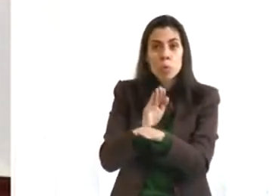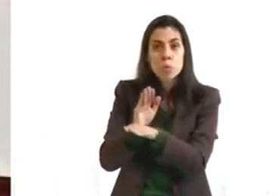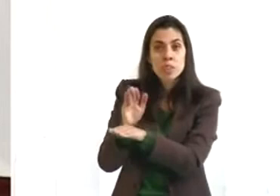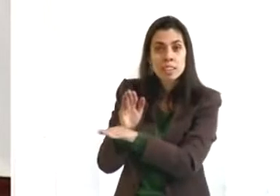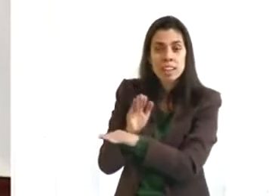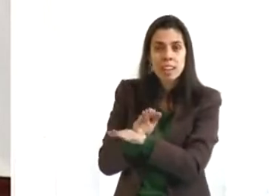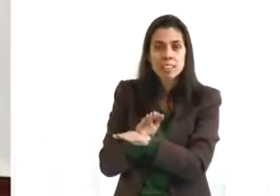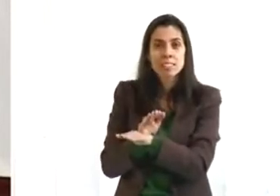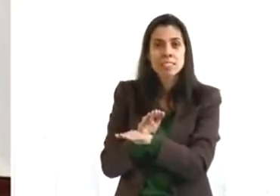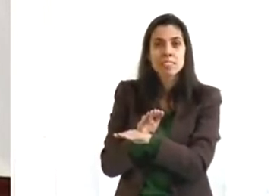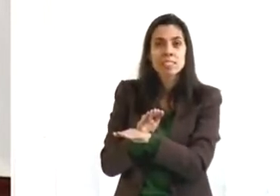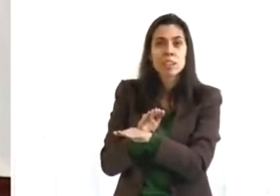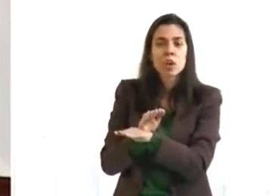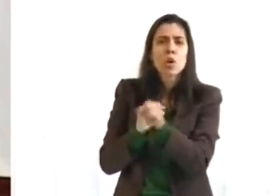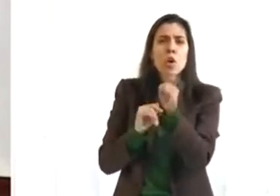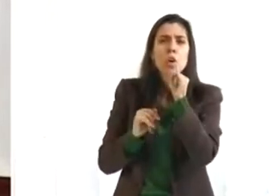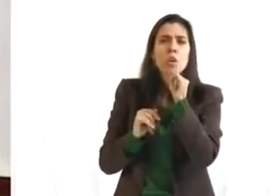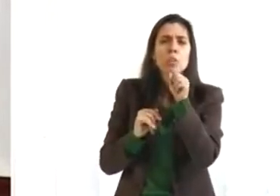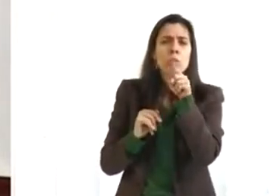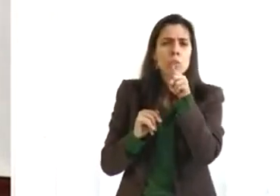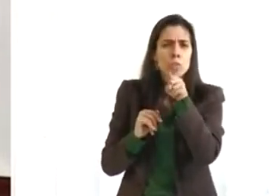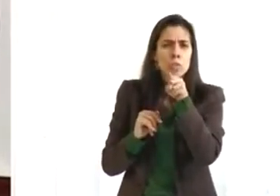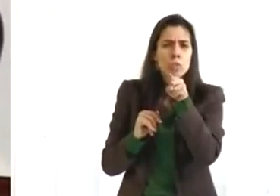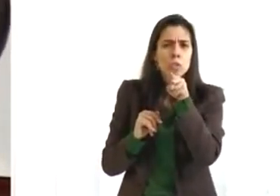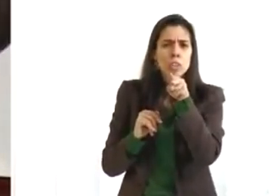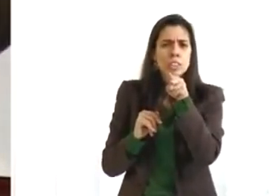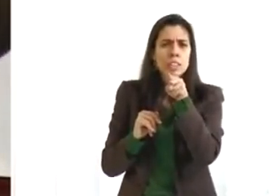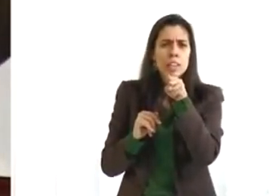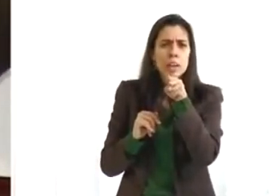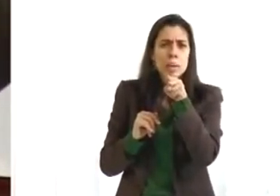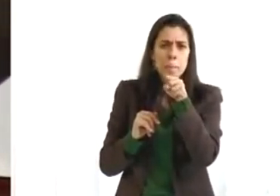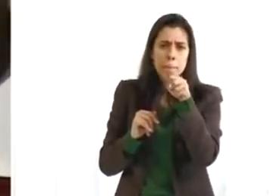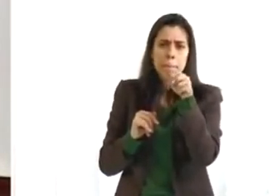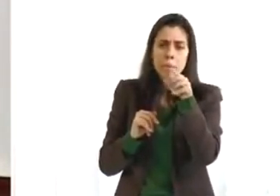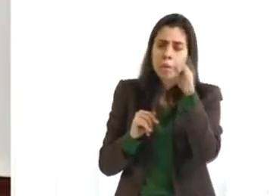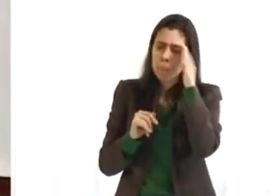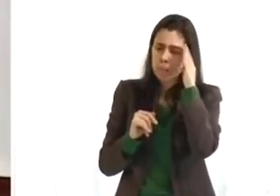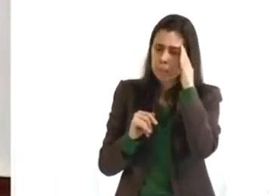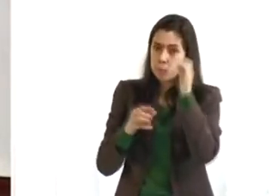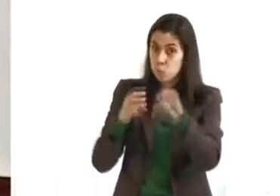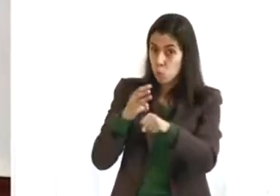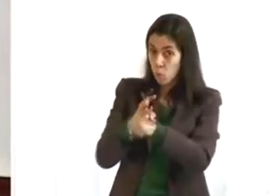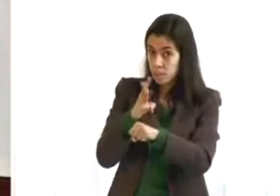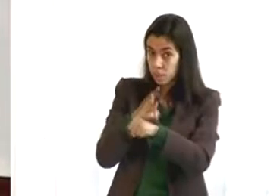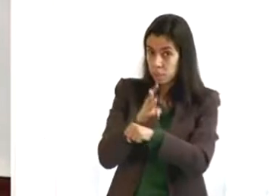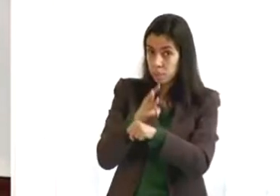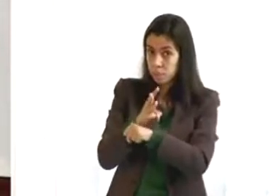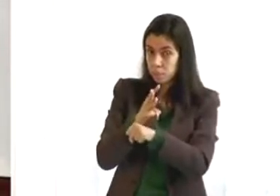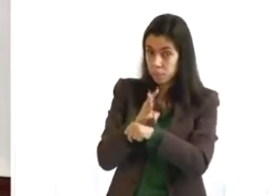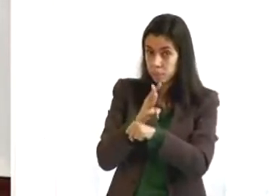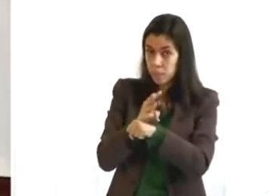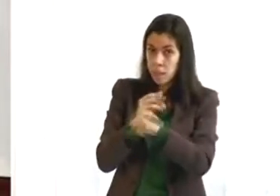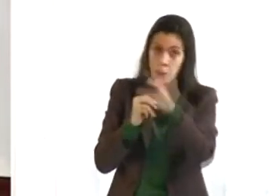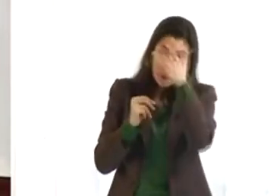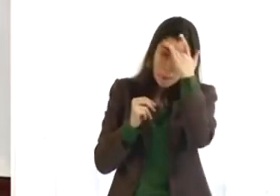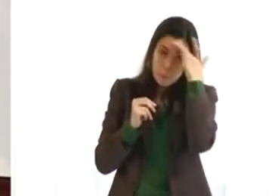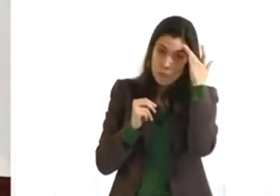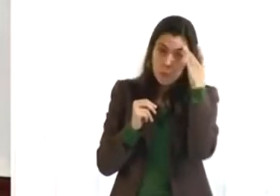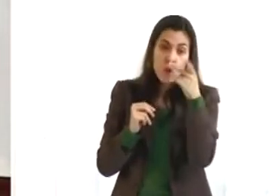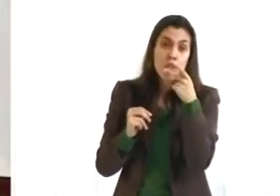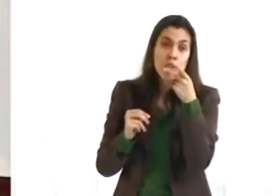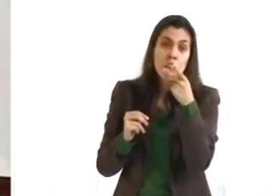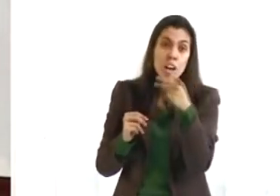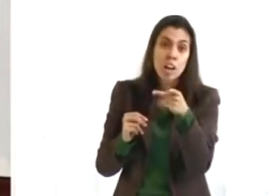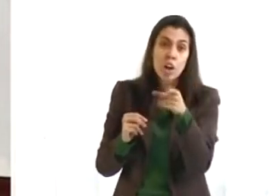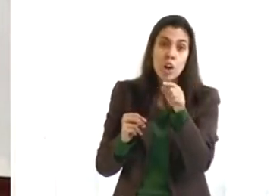em alto e bom som um amigo seu, esta semana, lá no WhatsApp, nos seus meios de comunicação, falar assim: ei, você poderia estudar a Bíblia comigo